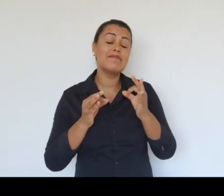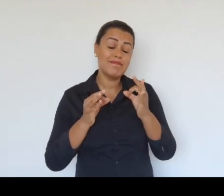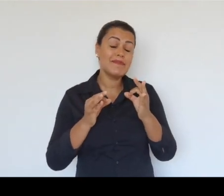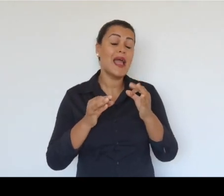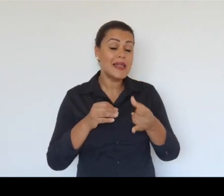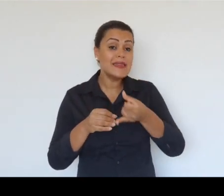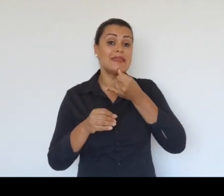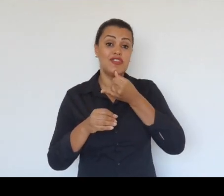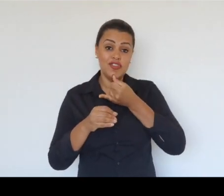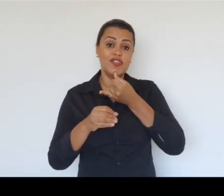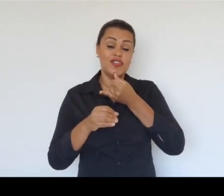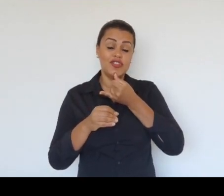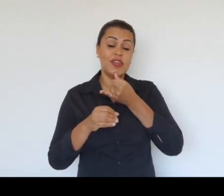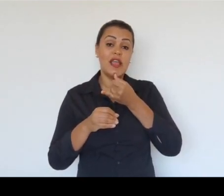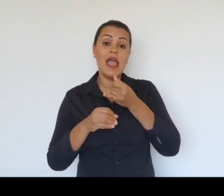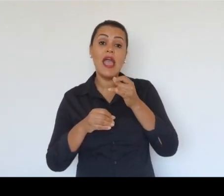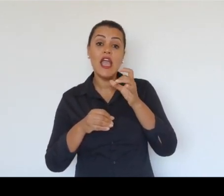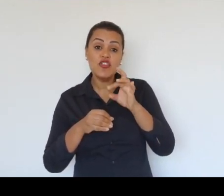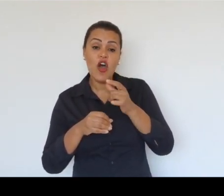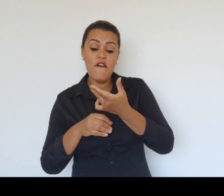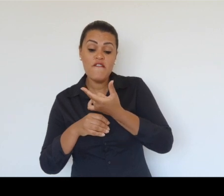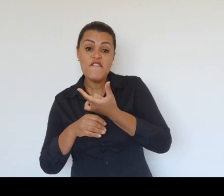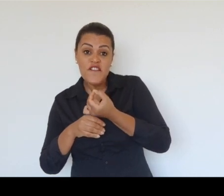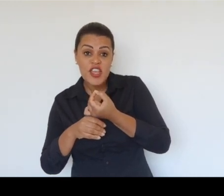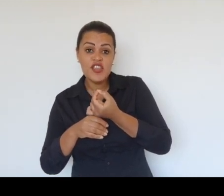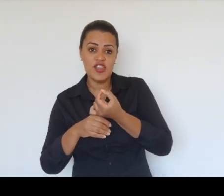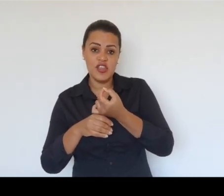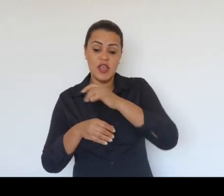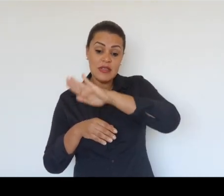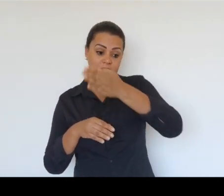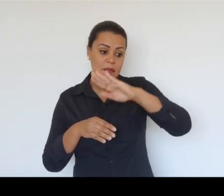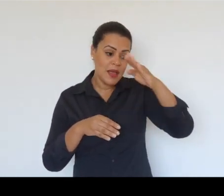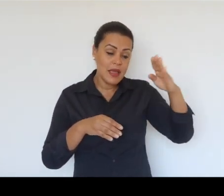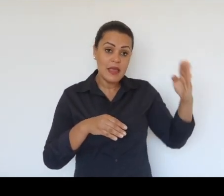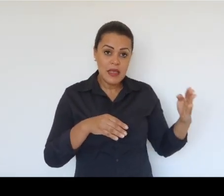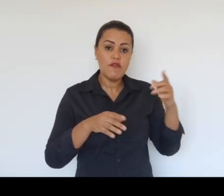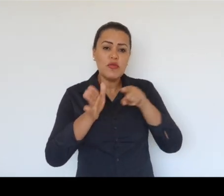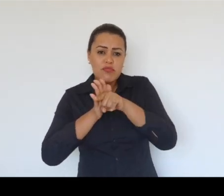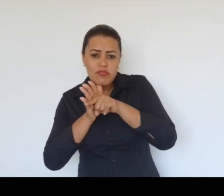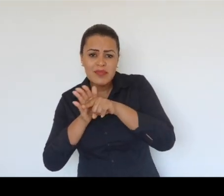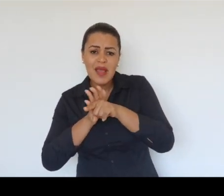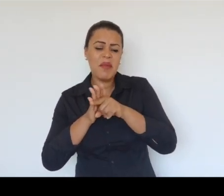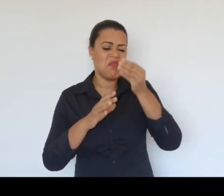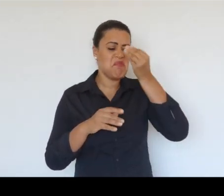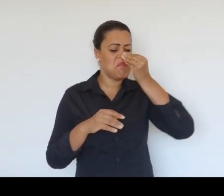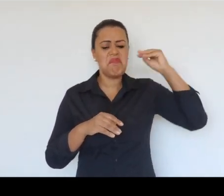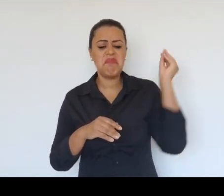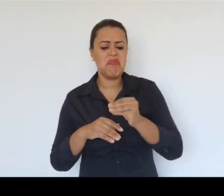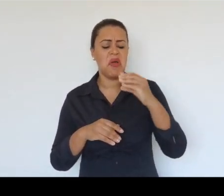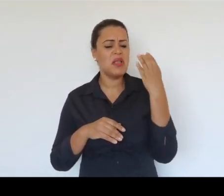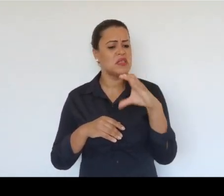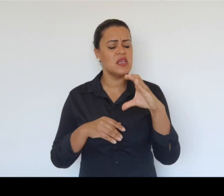toda a região, apenas 20 sambaquis foram parcialmente escavados e estudados, reflexo do descaso com a memória, com a ciência, com